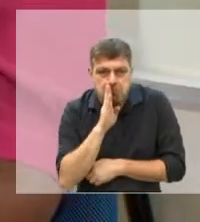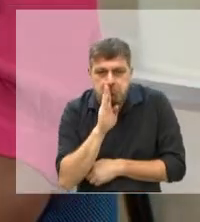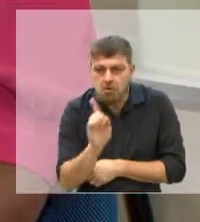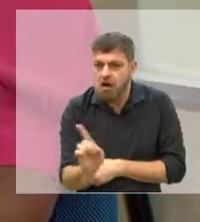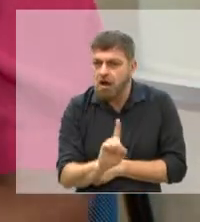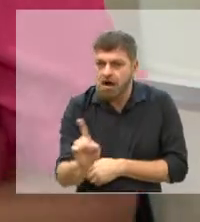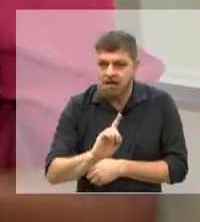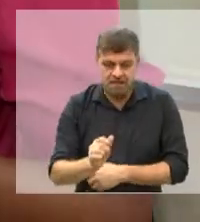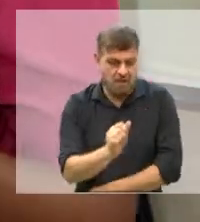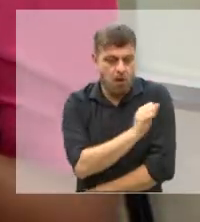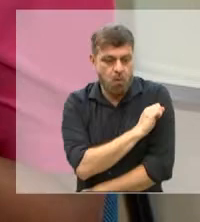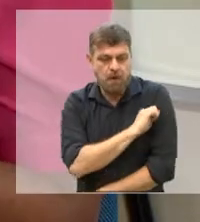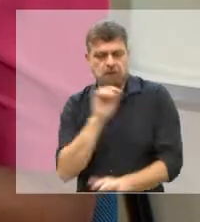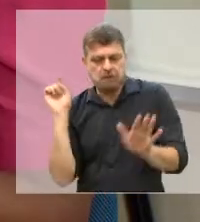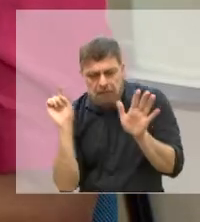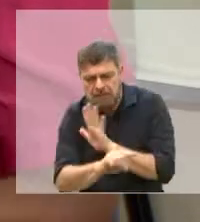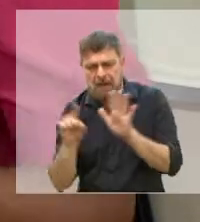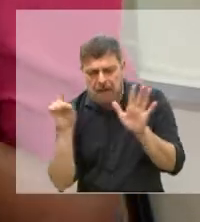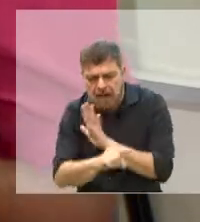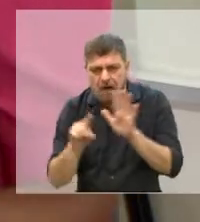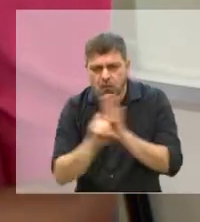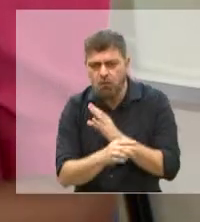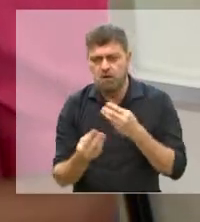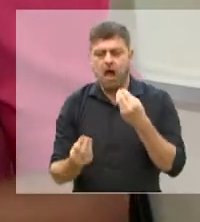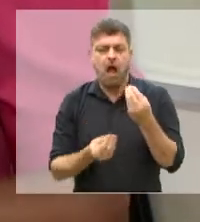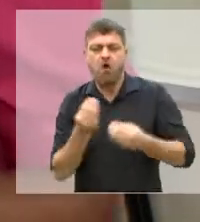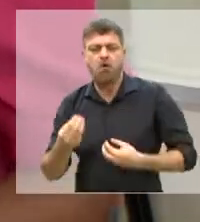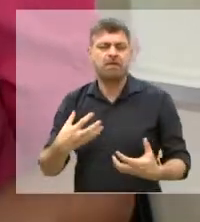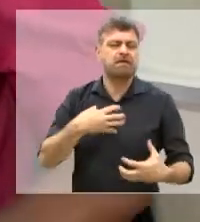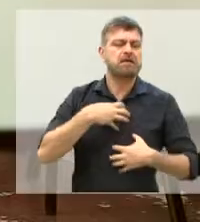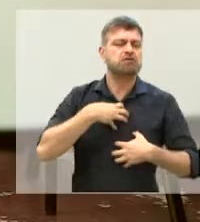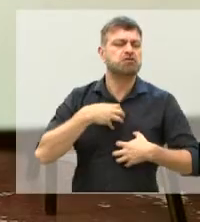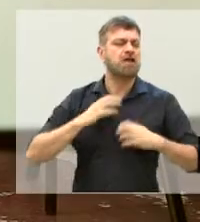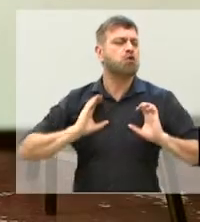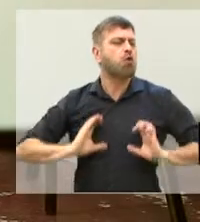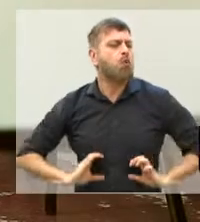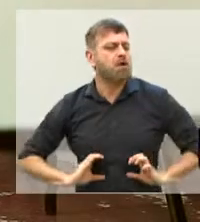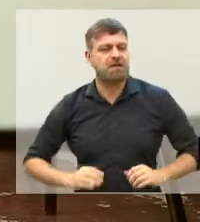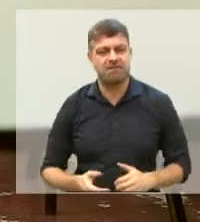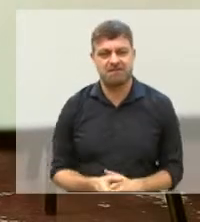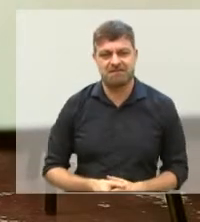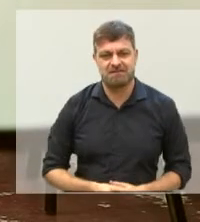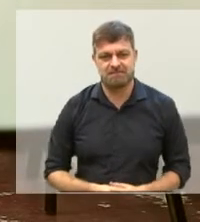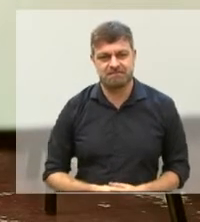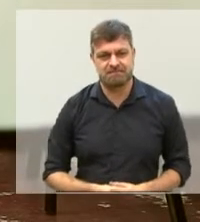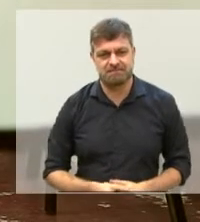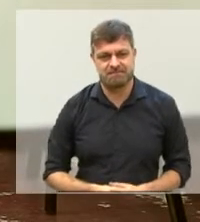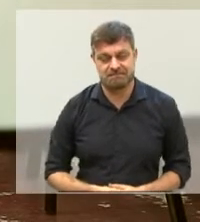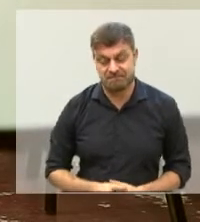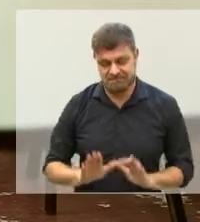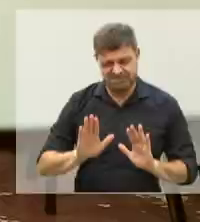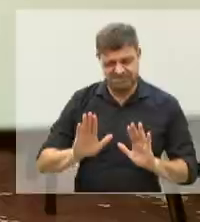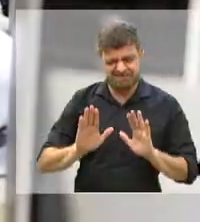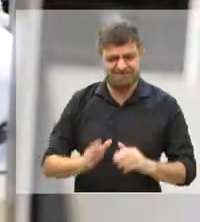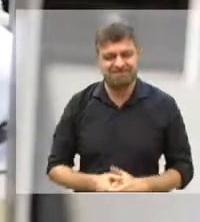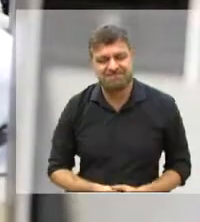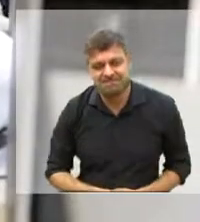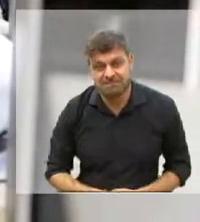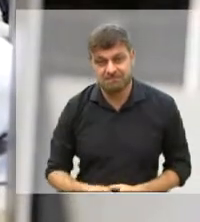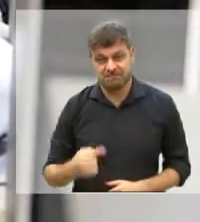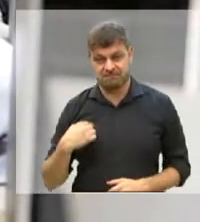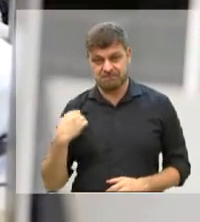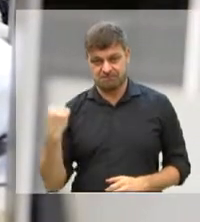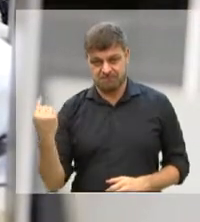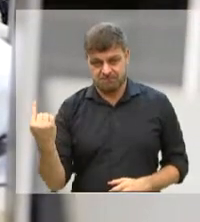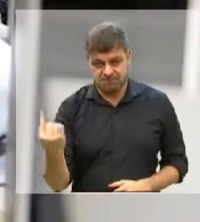com algum questionamento. Qual que é o comportamento hoje do aluno? É o seguinte, a gente